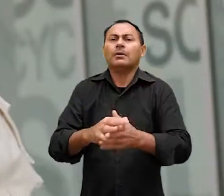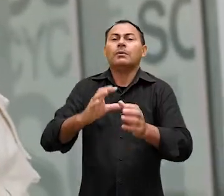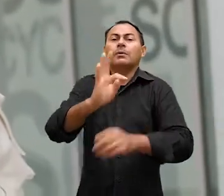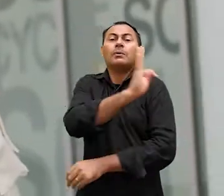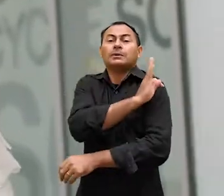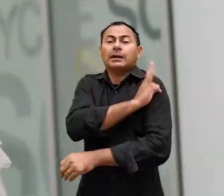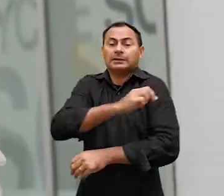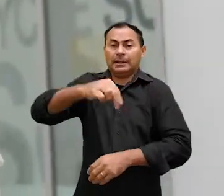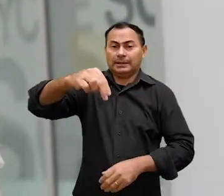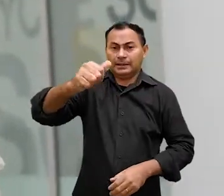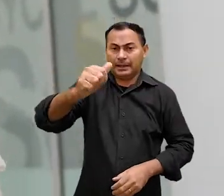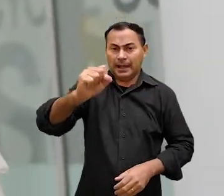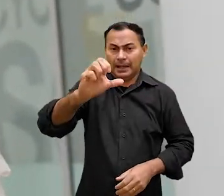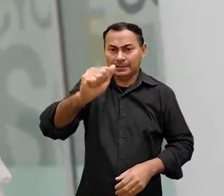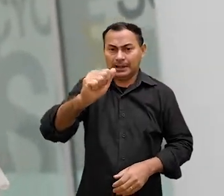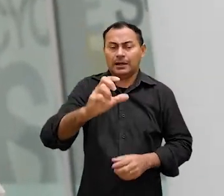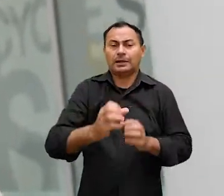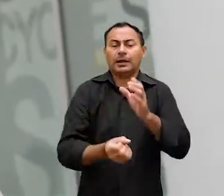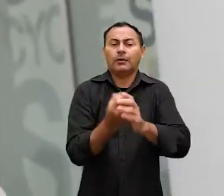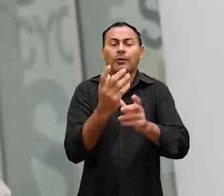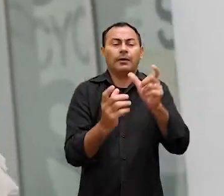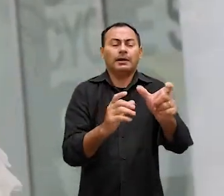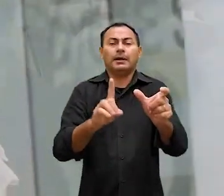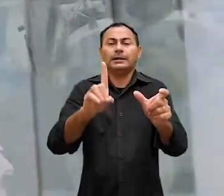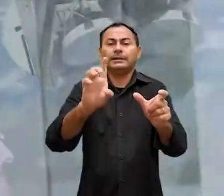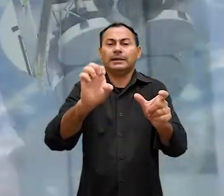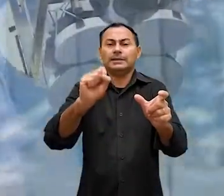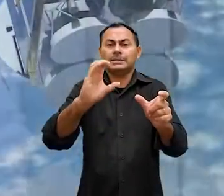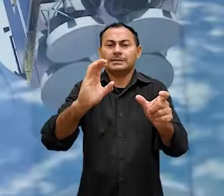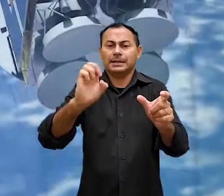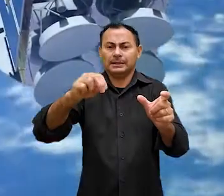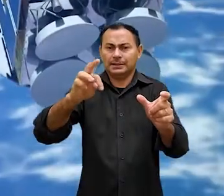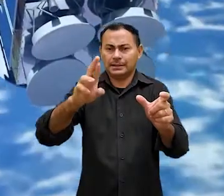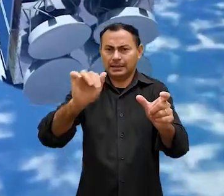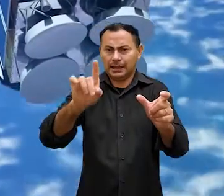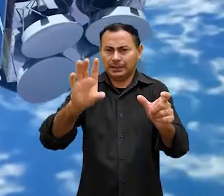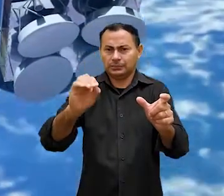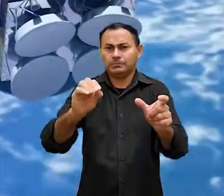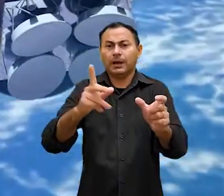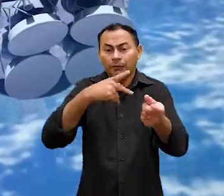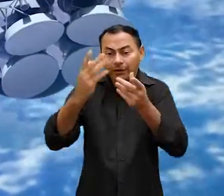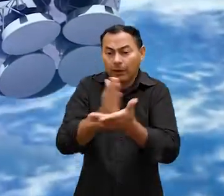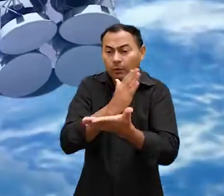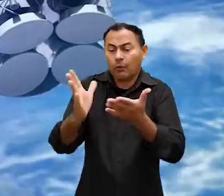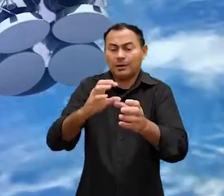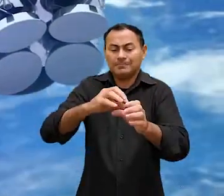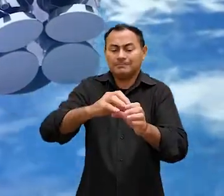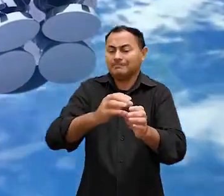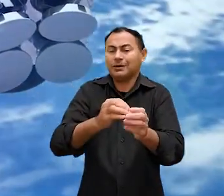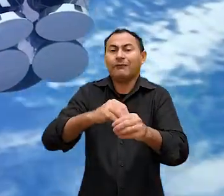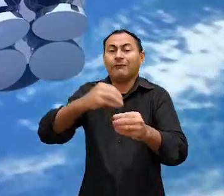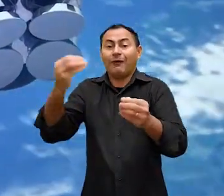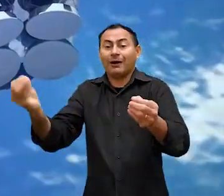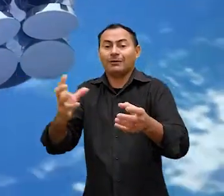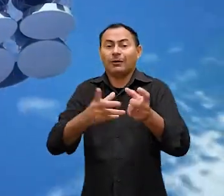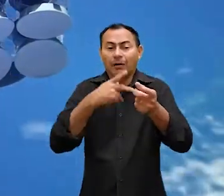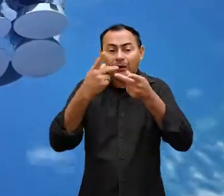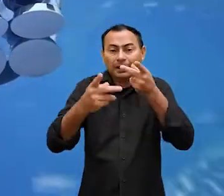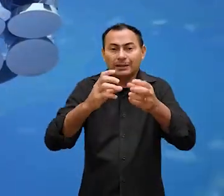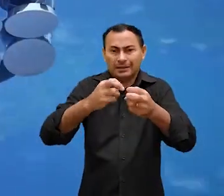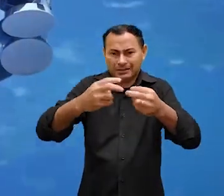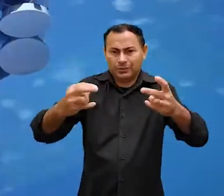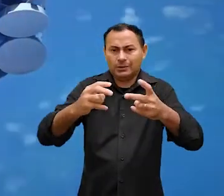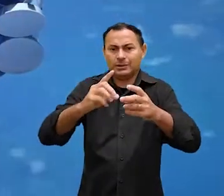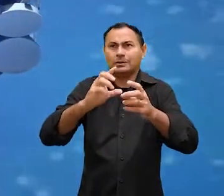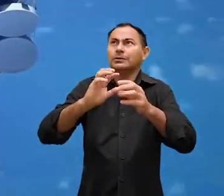uma outra palavra chamada descentrado. Eles dizem que alguma coisa é descentrada quando colocam essa coisa